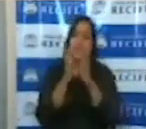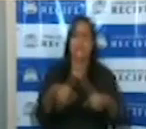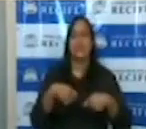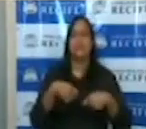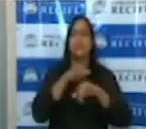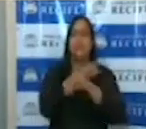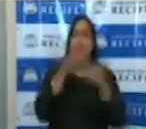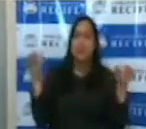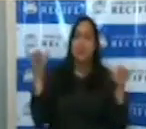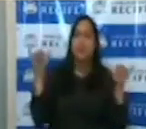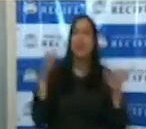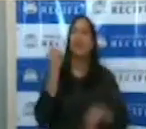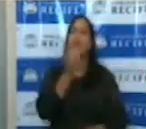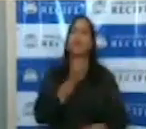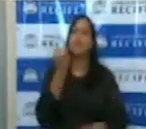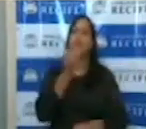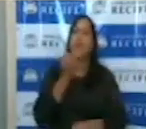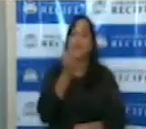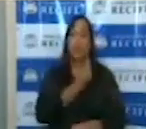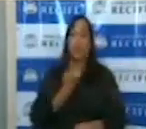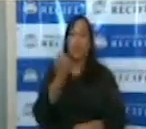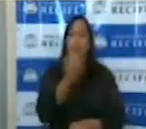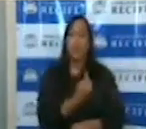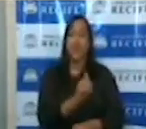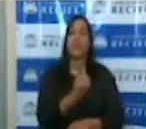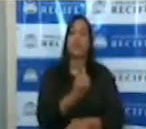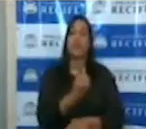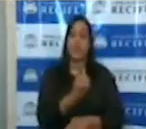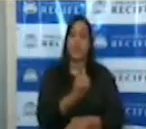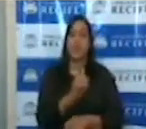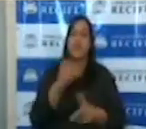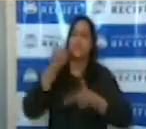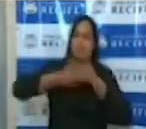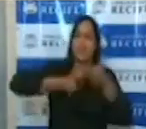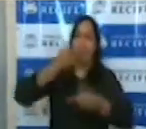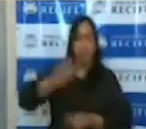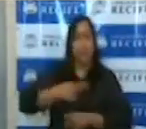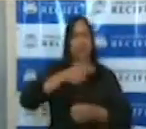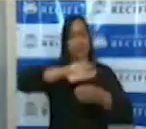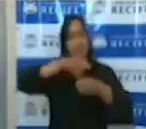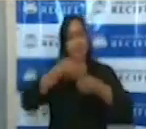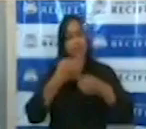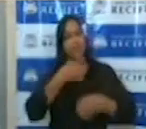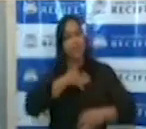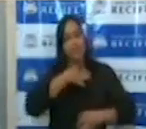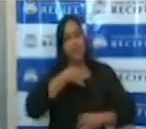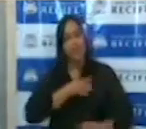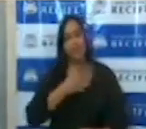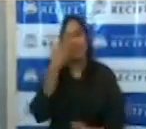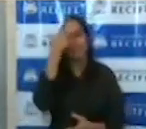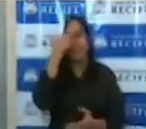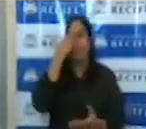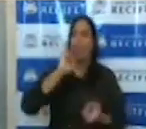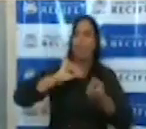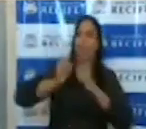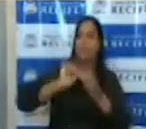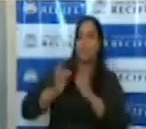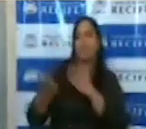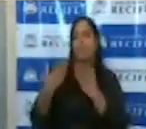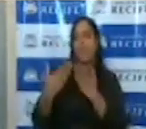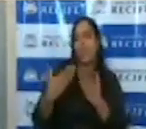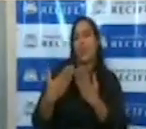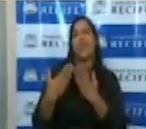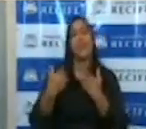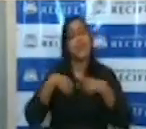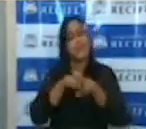para frente. O que importa é que nós que estamos à frente da Câmara, estamos tendo a sensibilidade de ouvir, de dialogar, de discutir e de